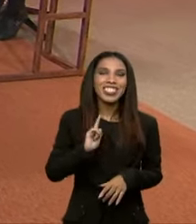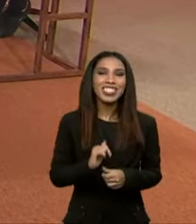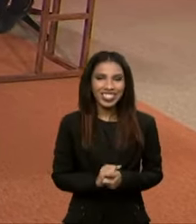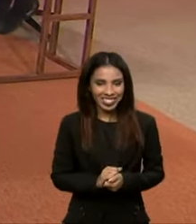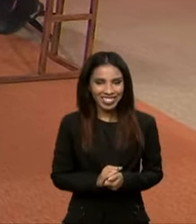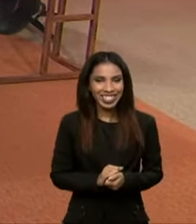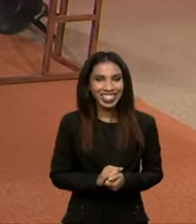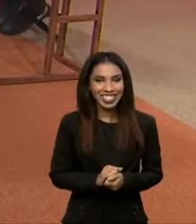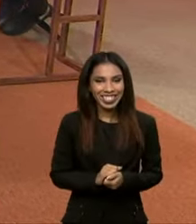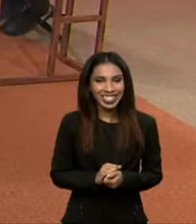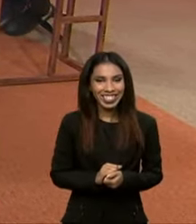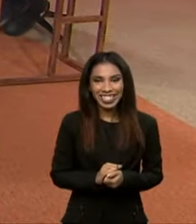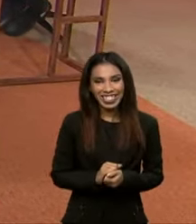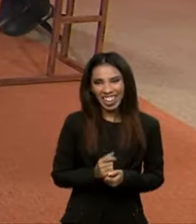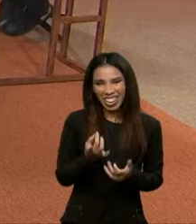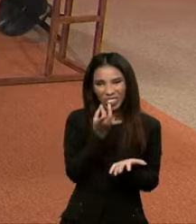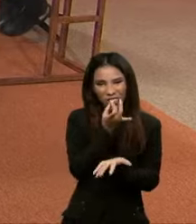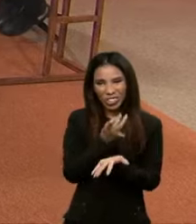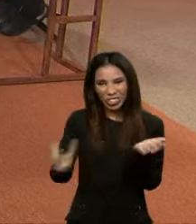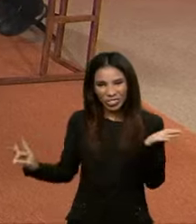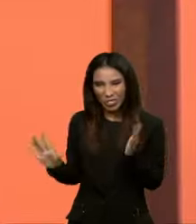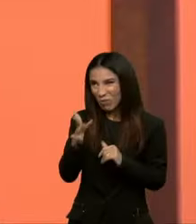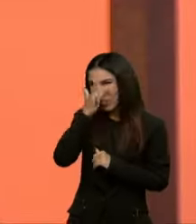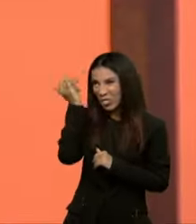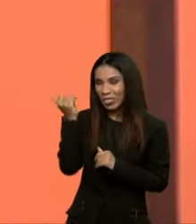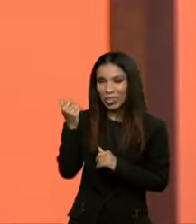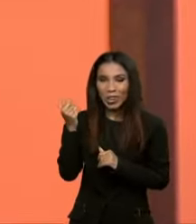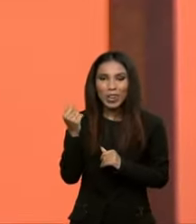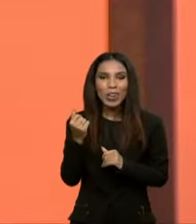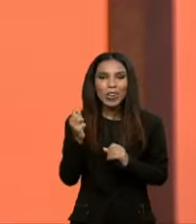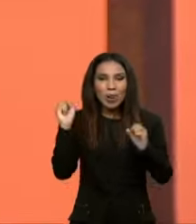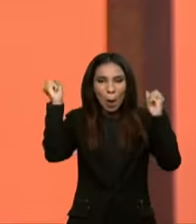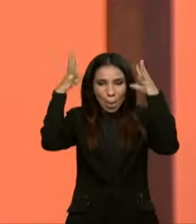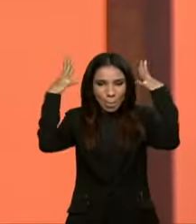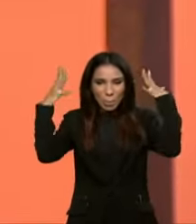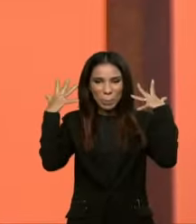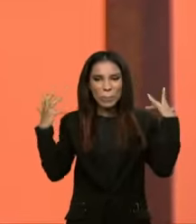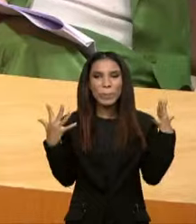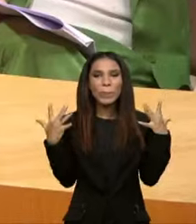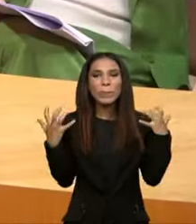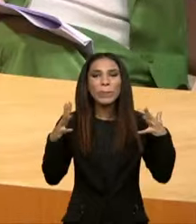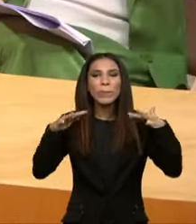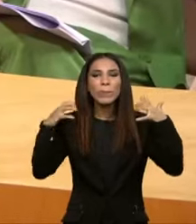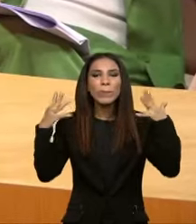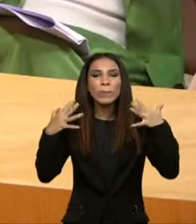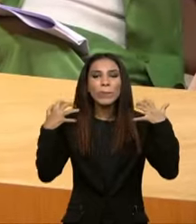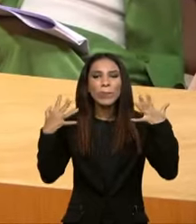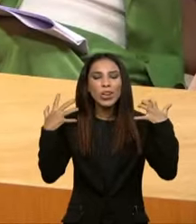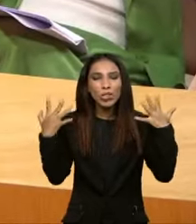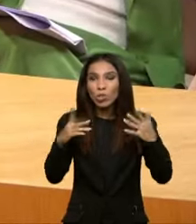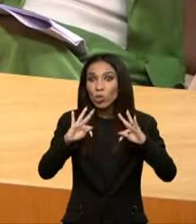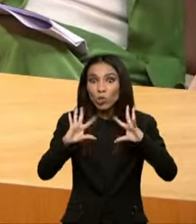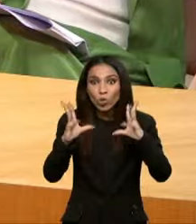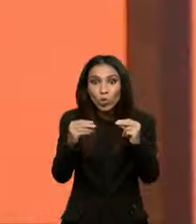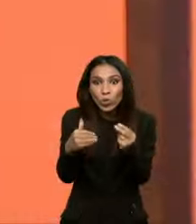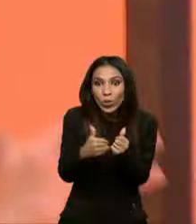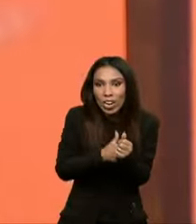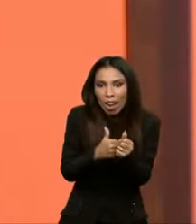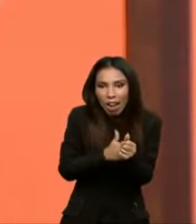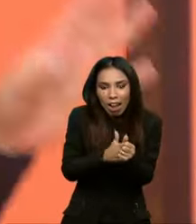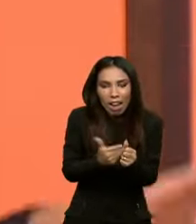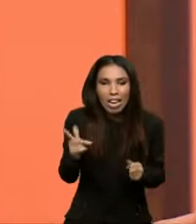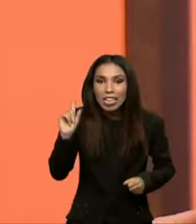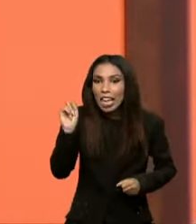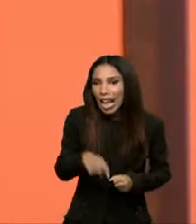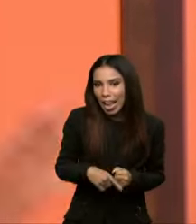Tipo, aqueles que a gente não quer falar. Medusa, Kali, sabe? Tudo que é um mistério, não tem. Ninguém faz. Todo mundo faz